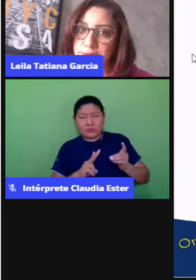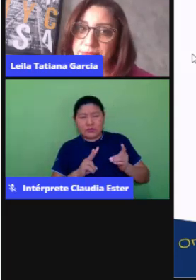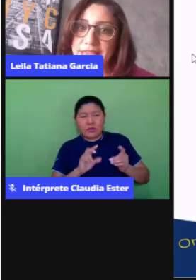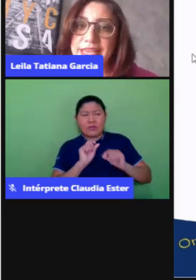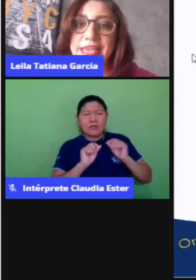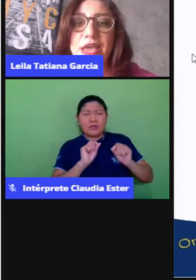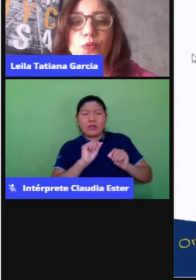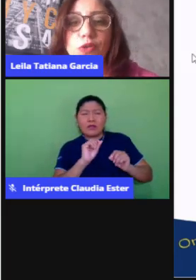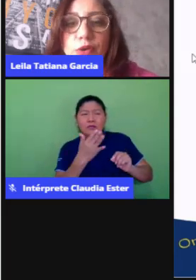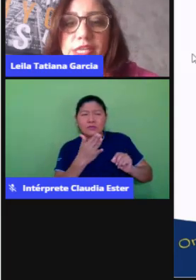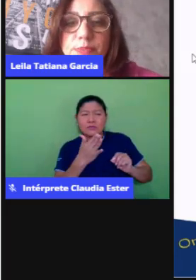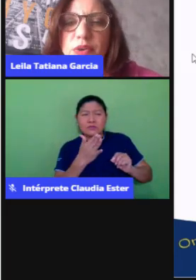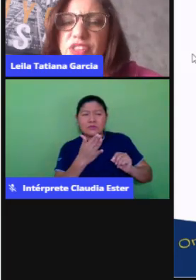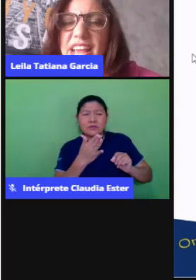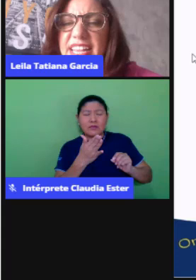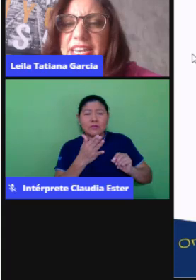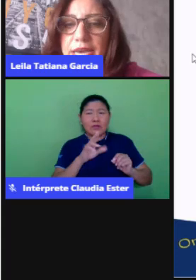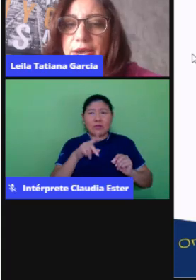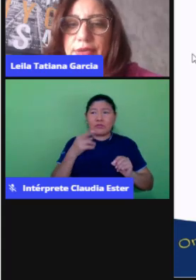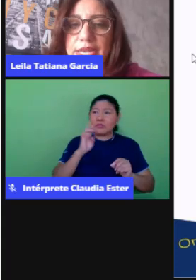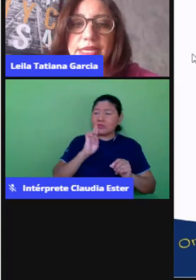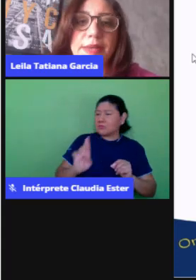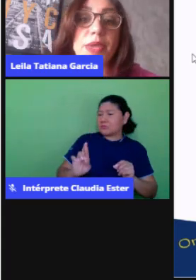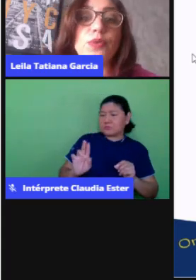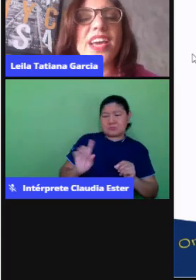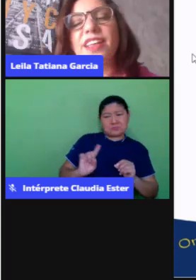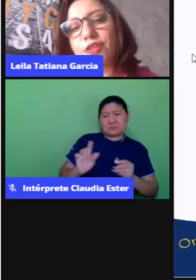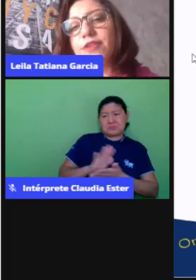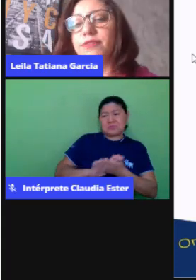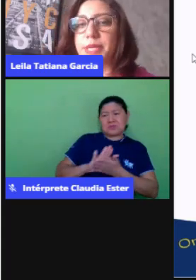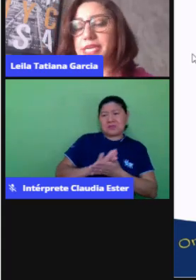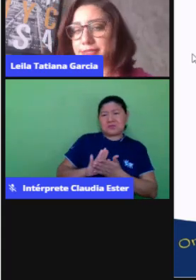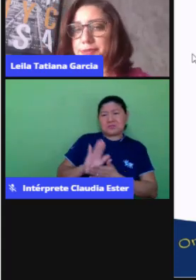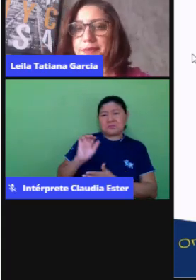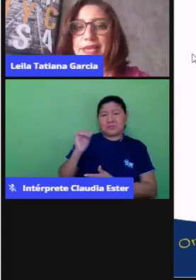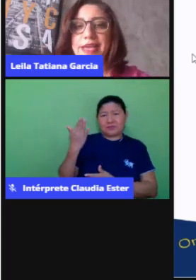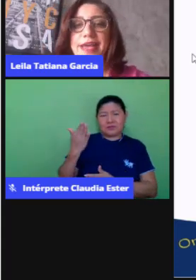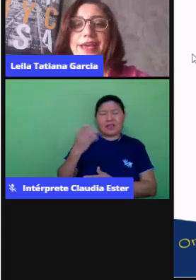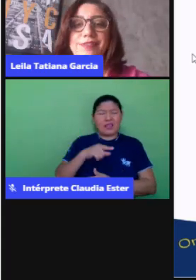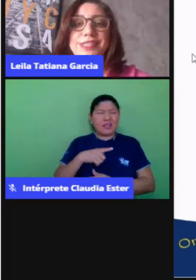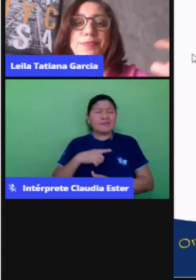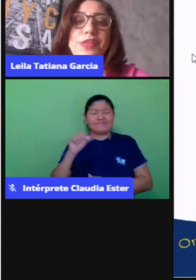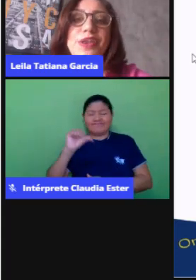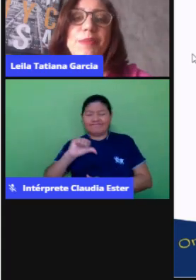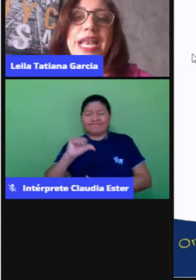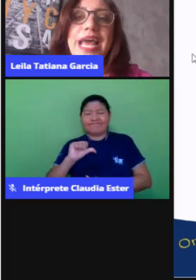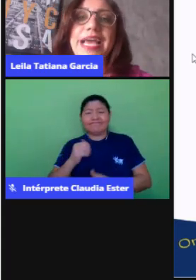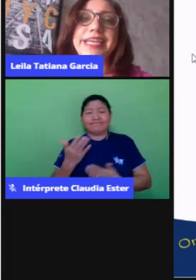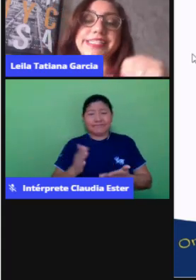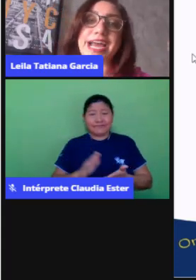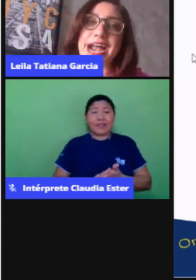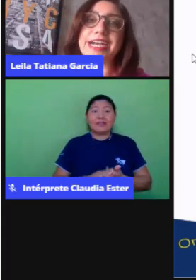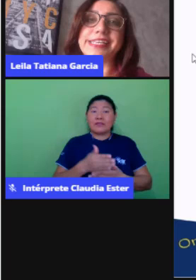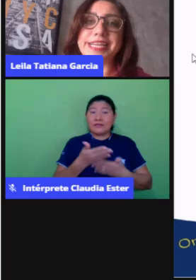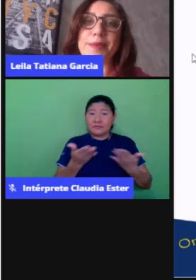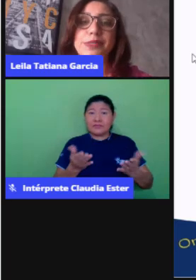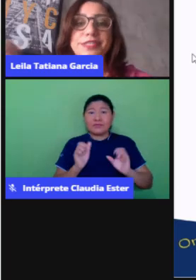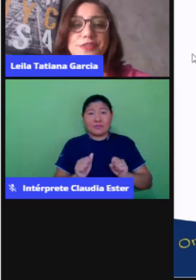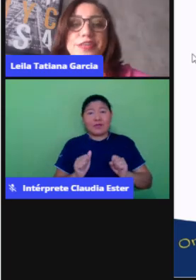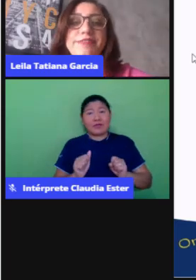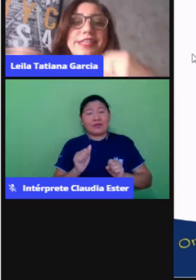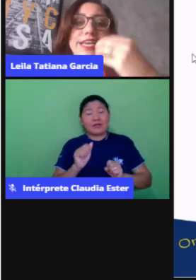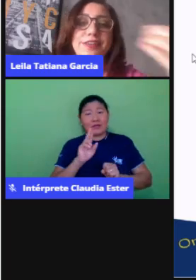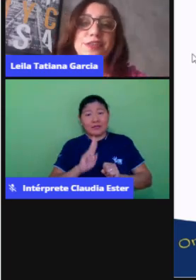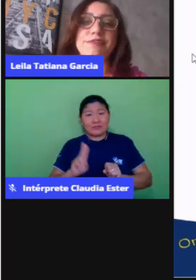elétron hoje? E aí o outro responde, nada não, ele anda meio negativo mesmo. Você pode trabalhar aí as cargas,